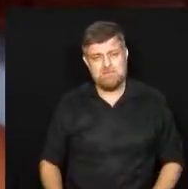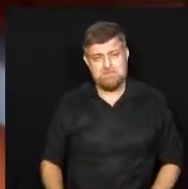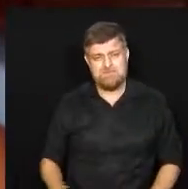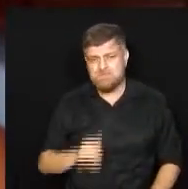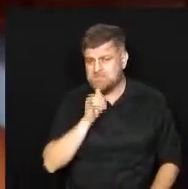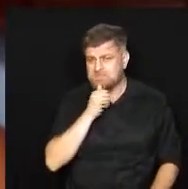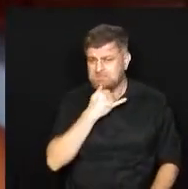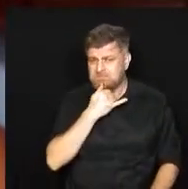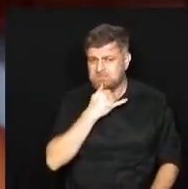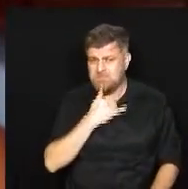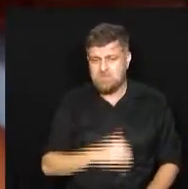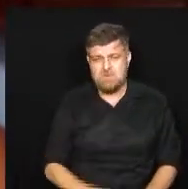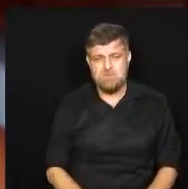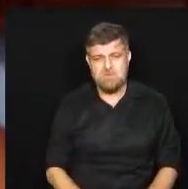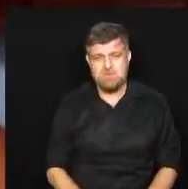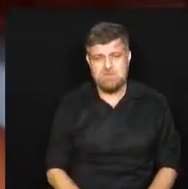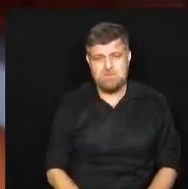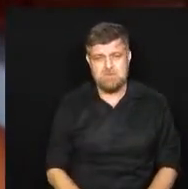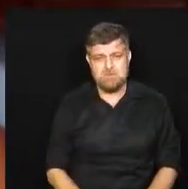são, infelizmente,